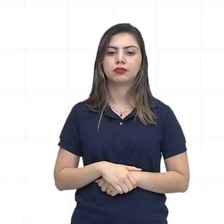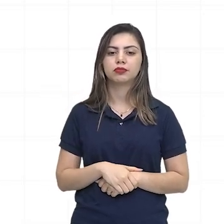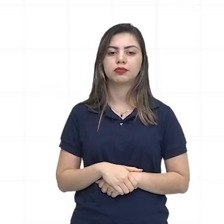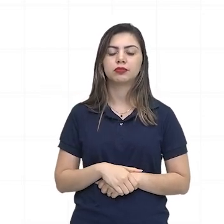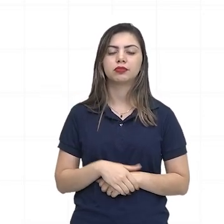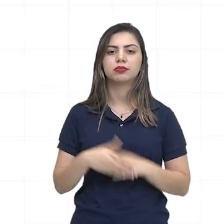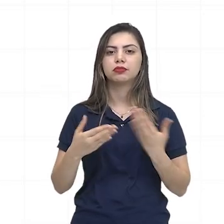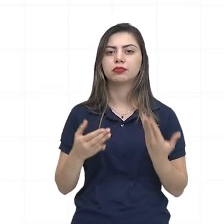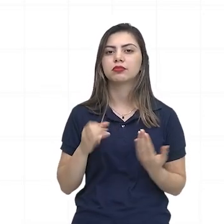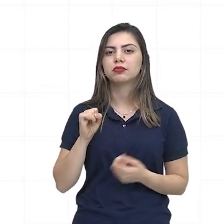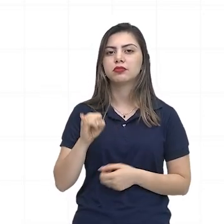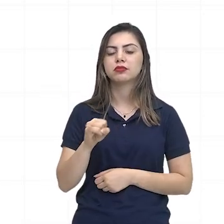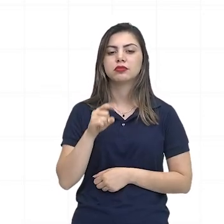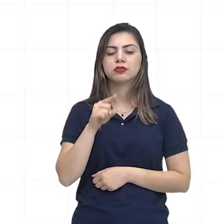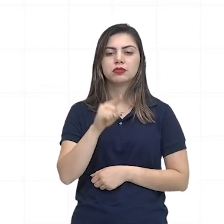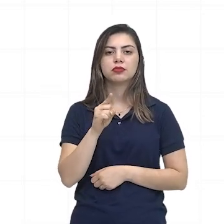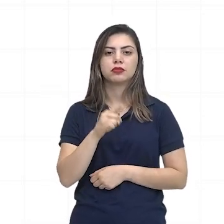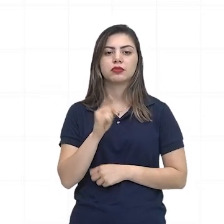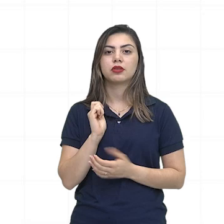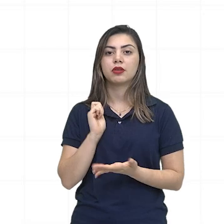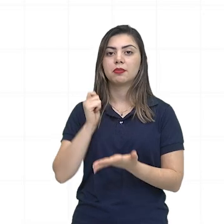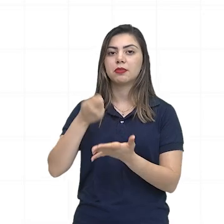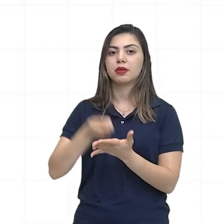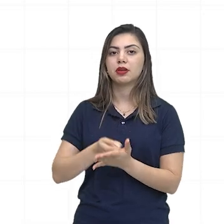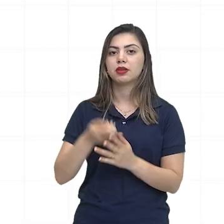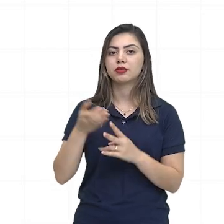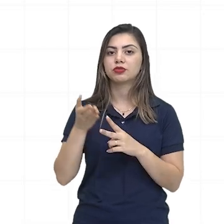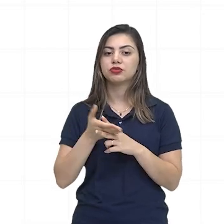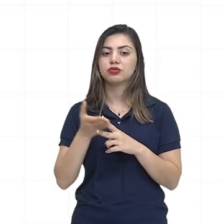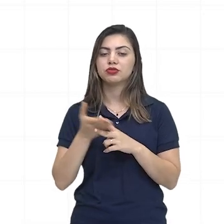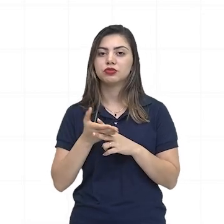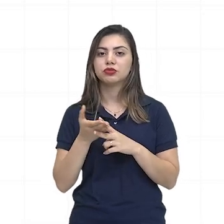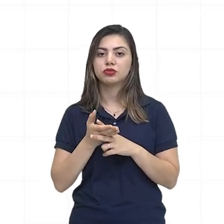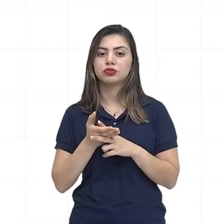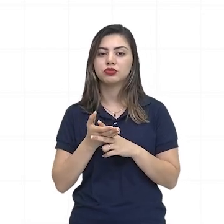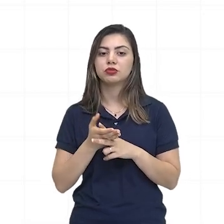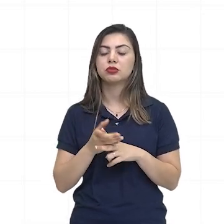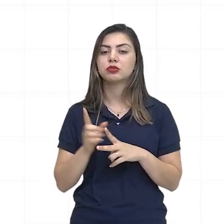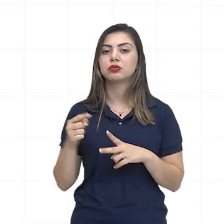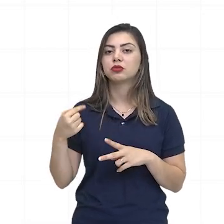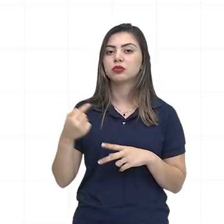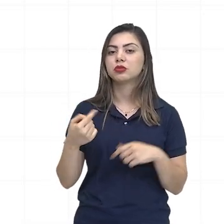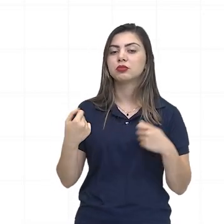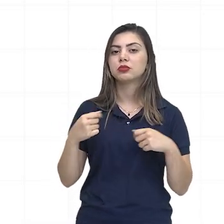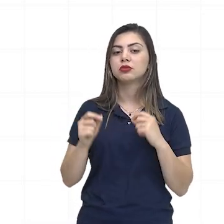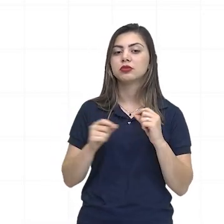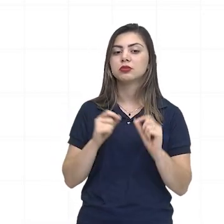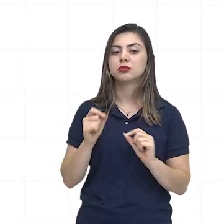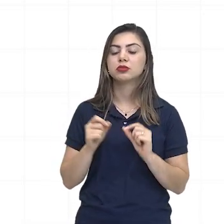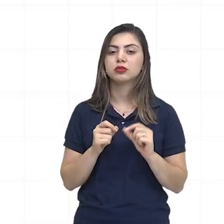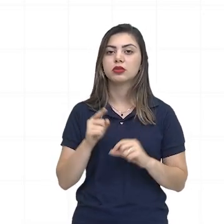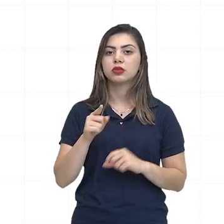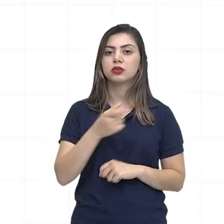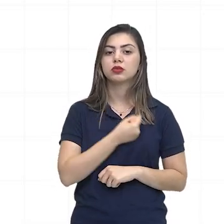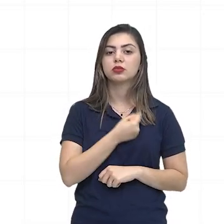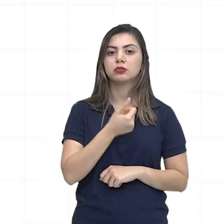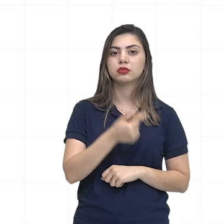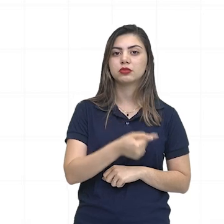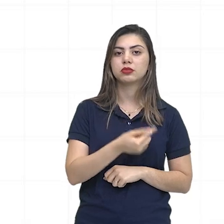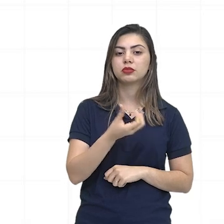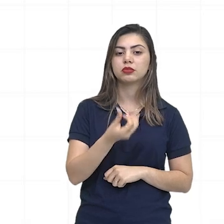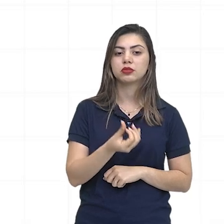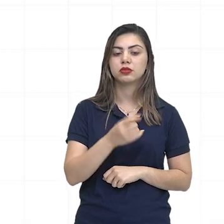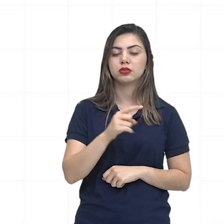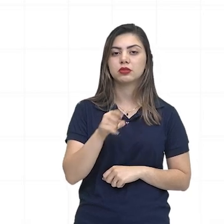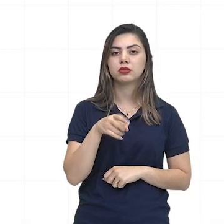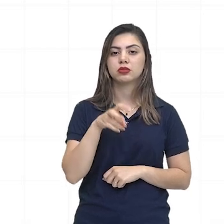76,50. Se ele vai pagar esse valor em 2 parcelas, o que a gente tem que fazer? A gente tem que pegar o